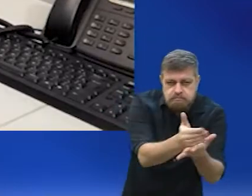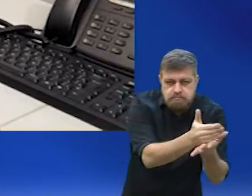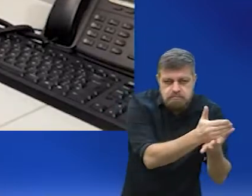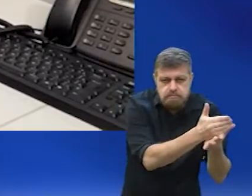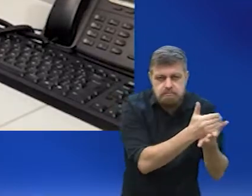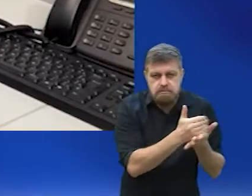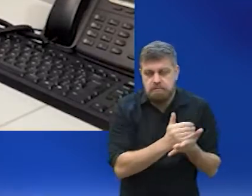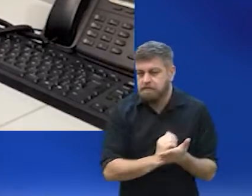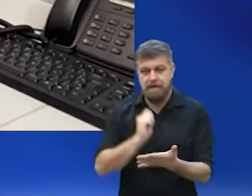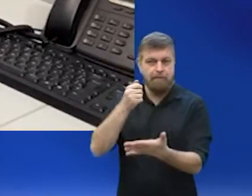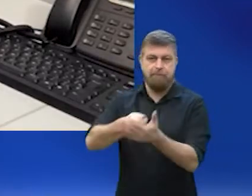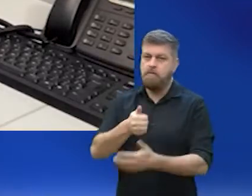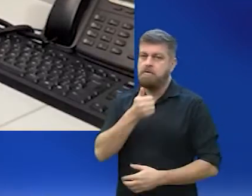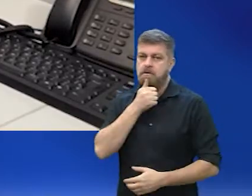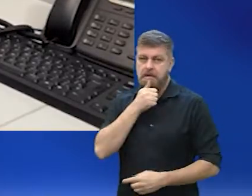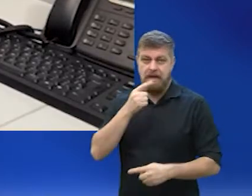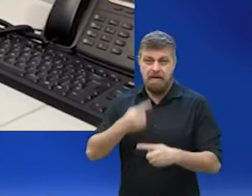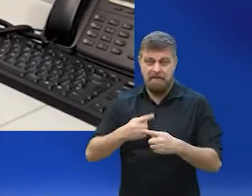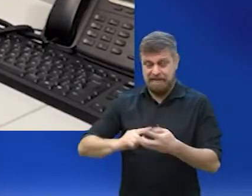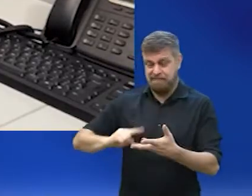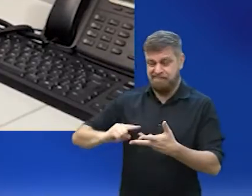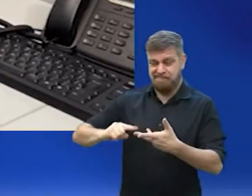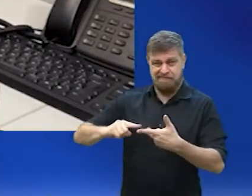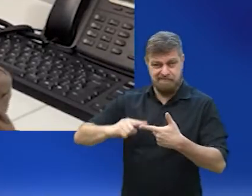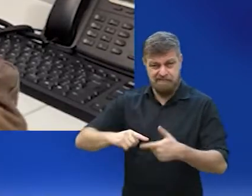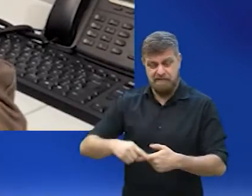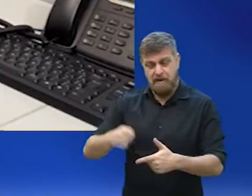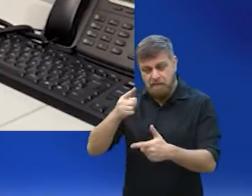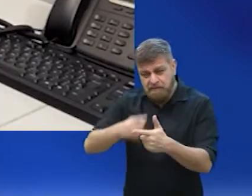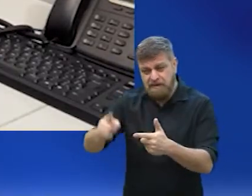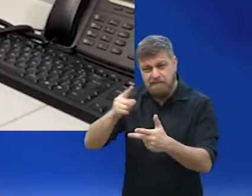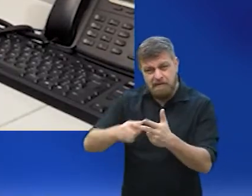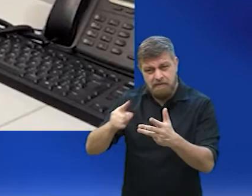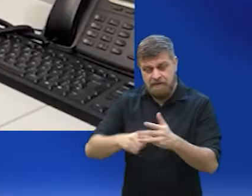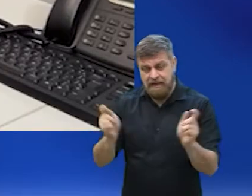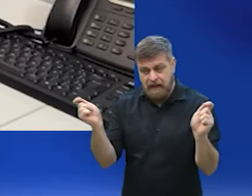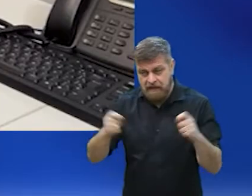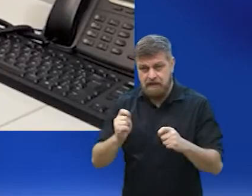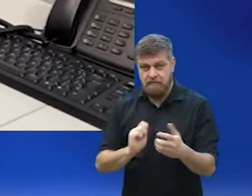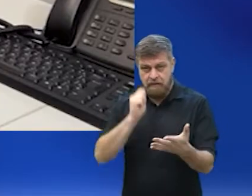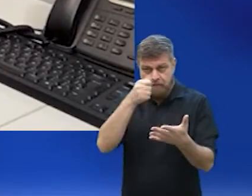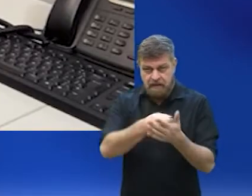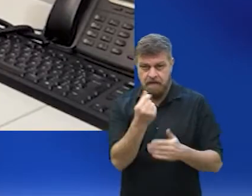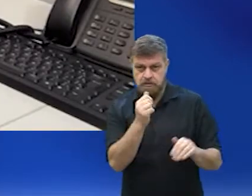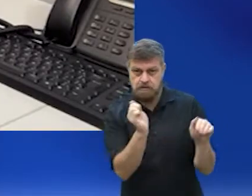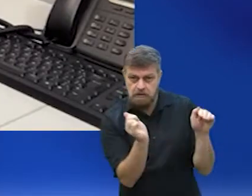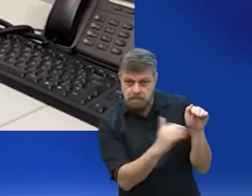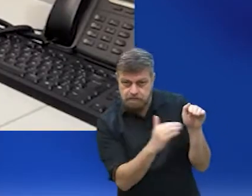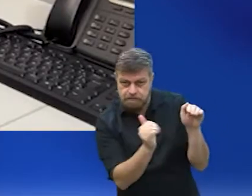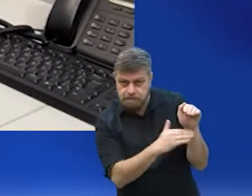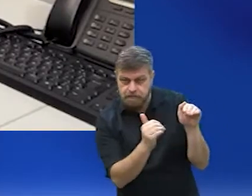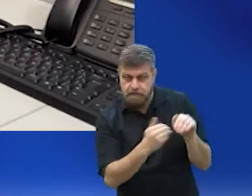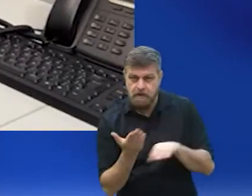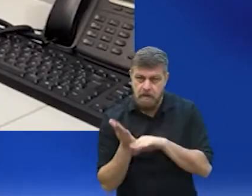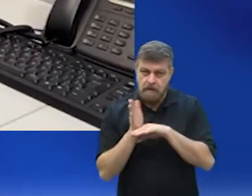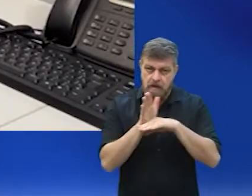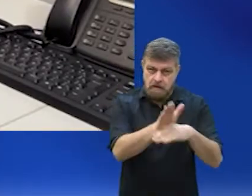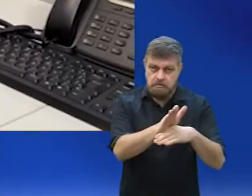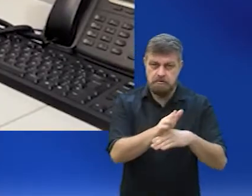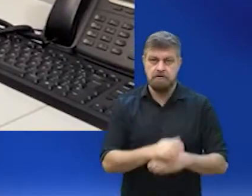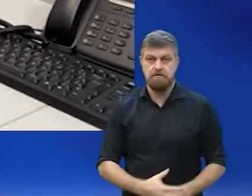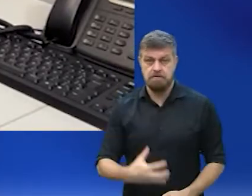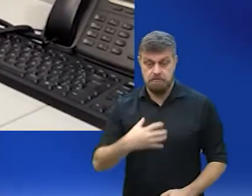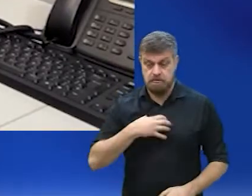Prefeitura receber receitas que não foram pagas em função de vários fatores e que poderão contribuir com os cofres